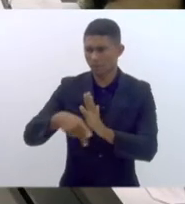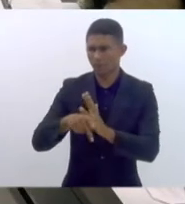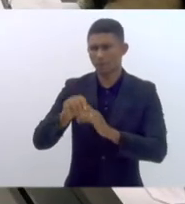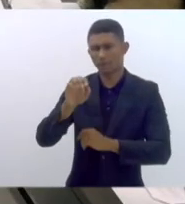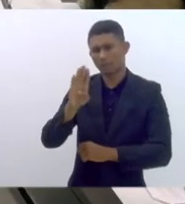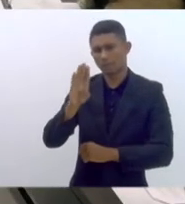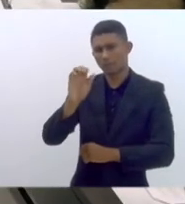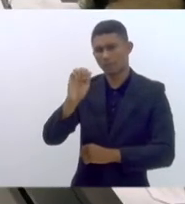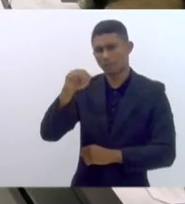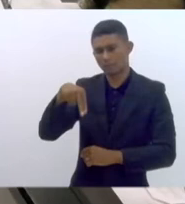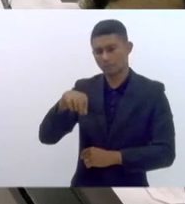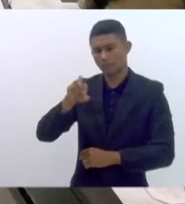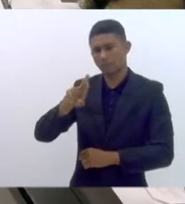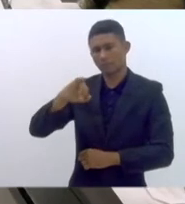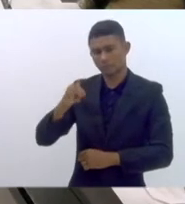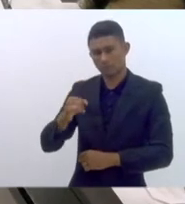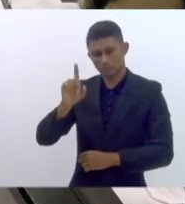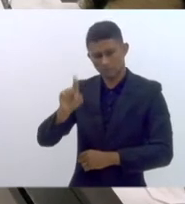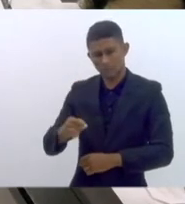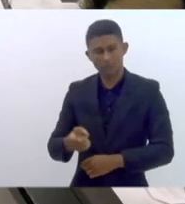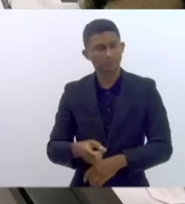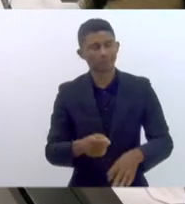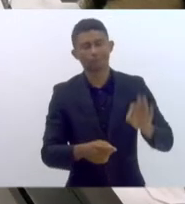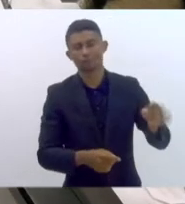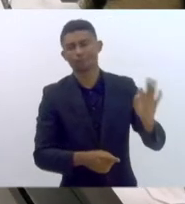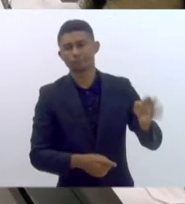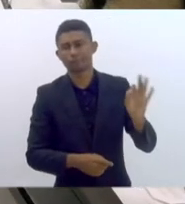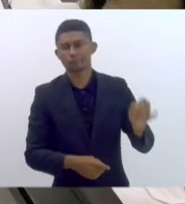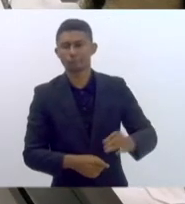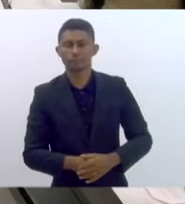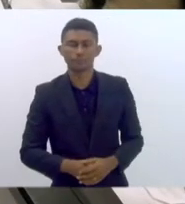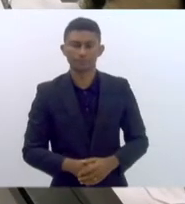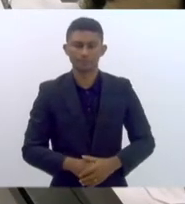Exato. Com a Caixa, né?